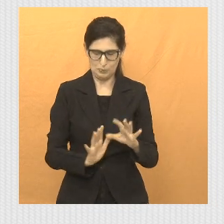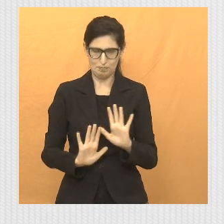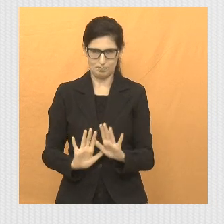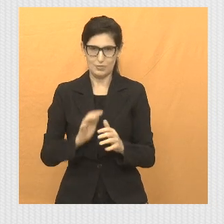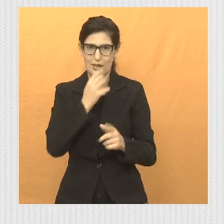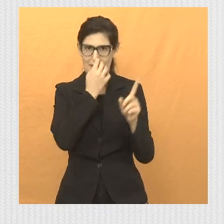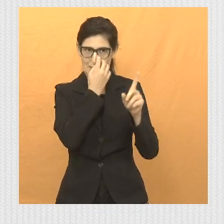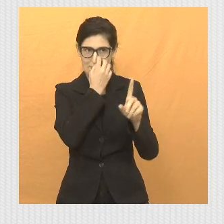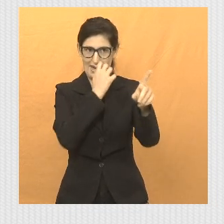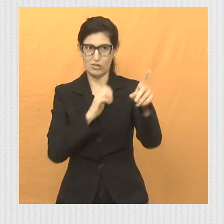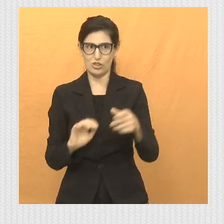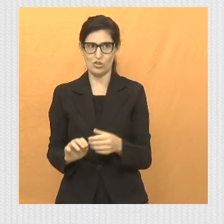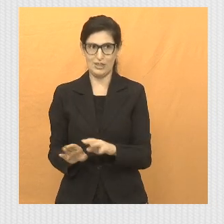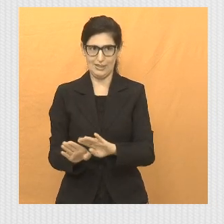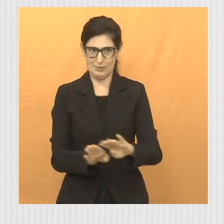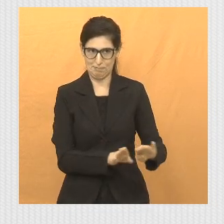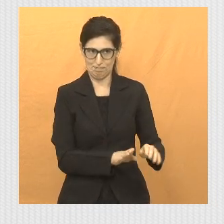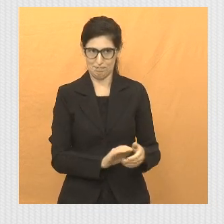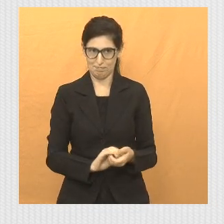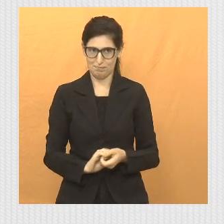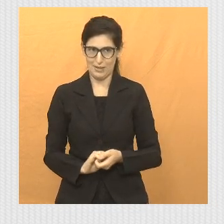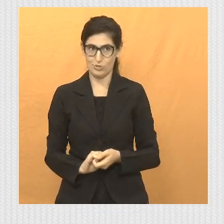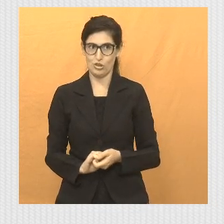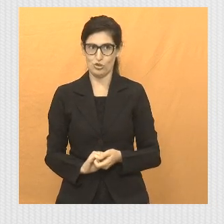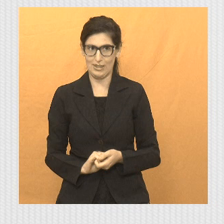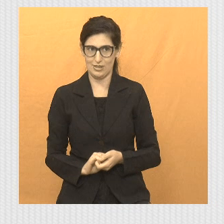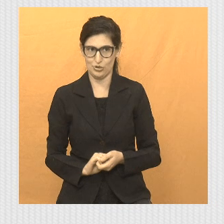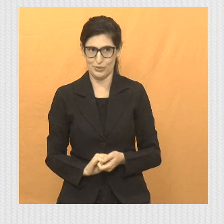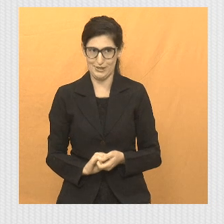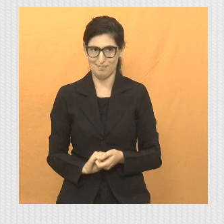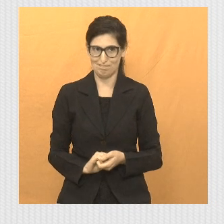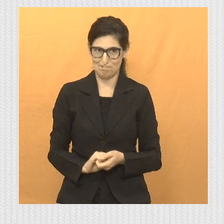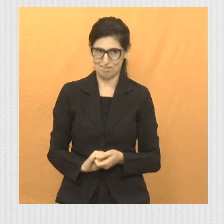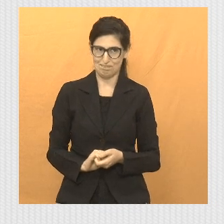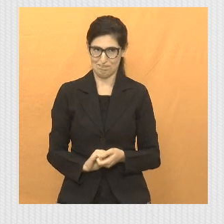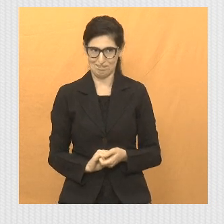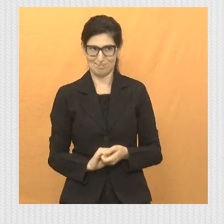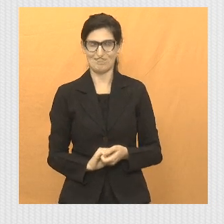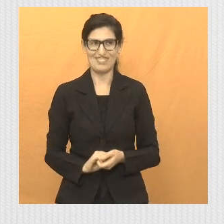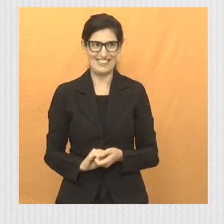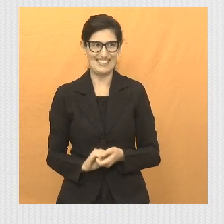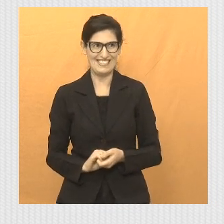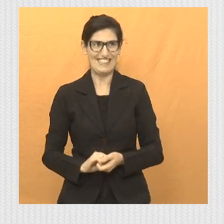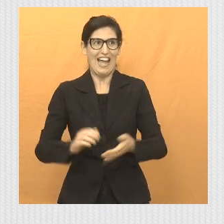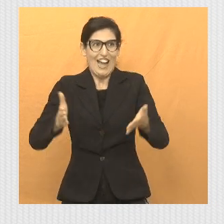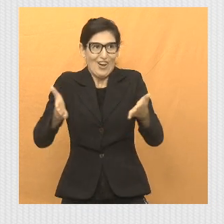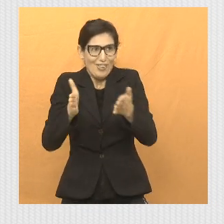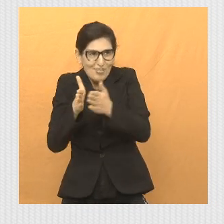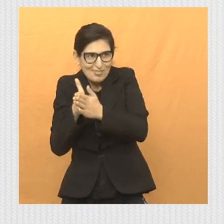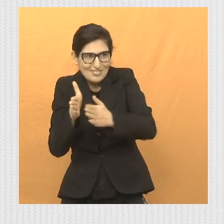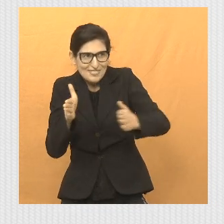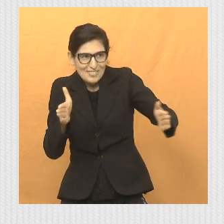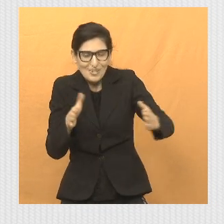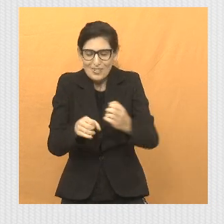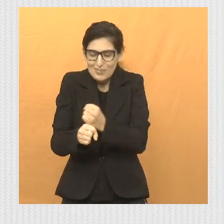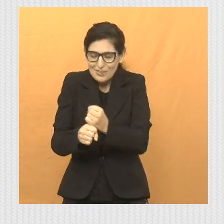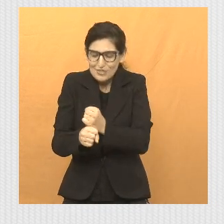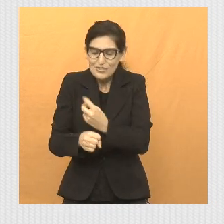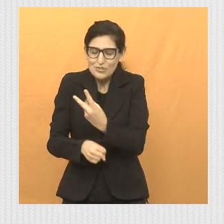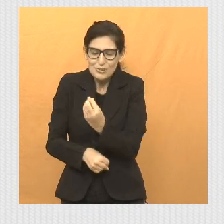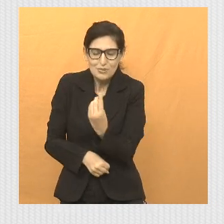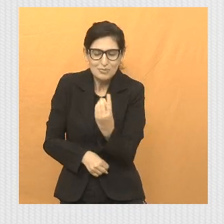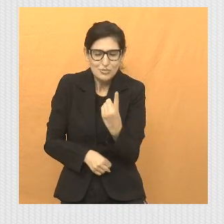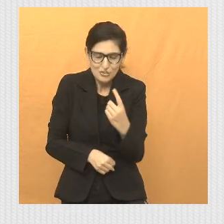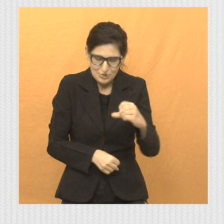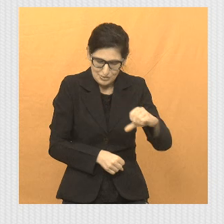Próximo. Vigilância de zoonoses. Fechamos o primeiro quadrimestre de 2019 com